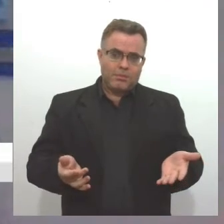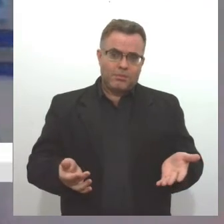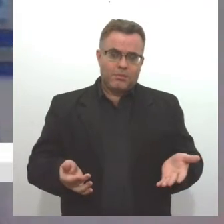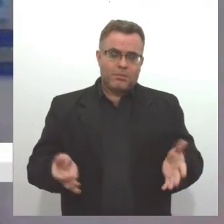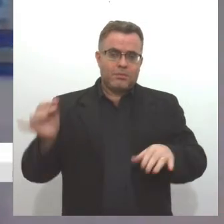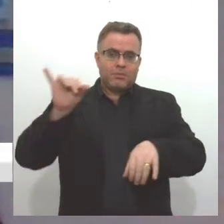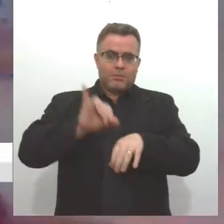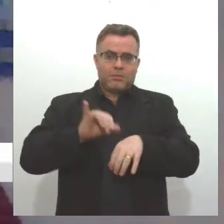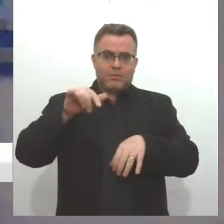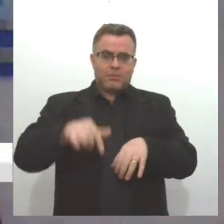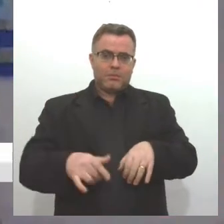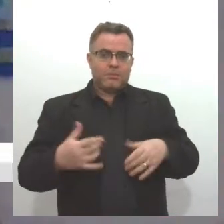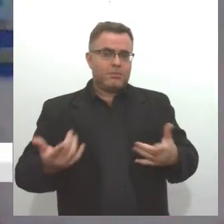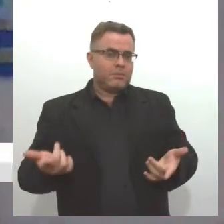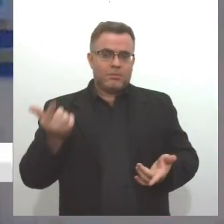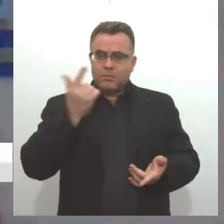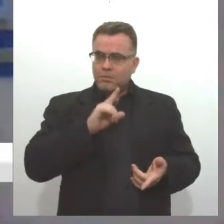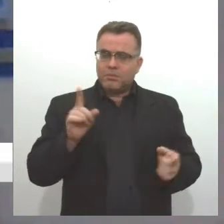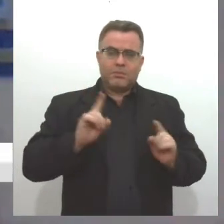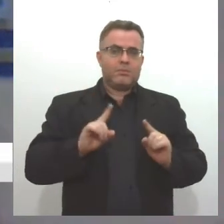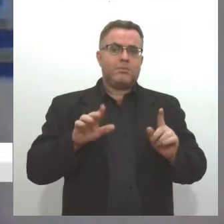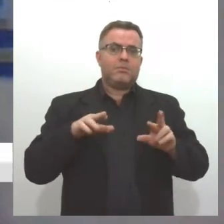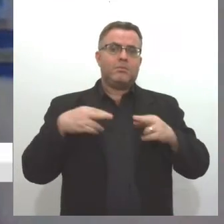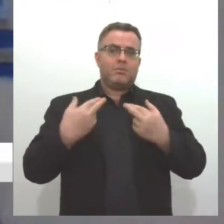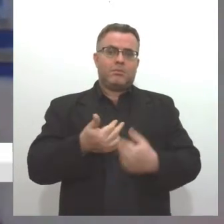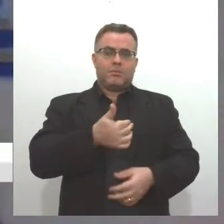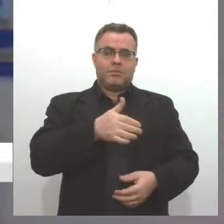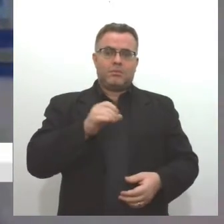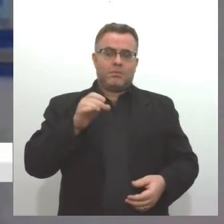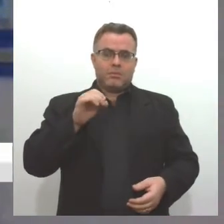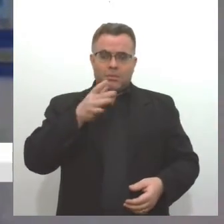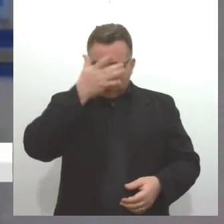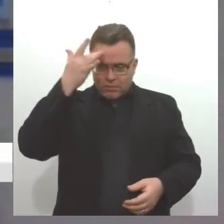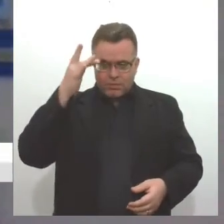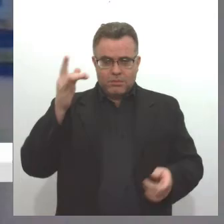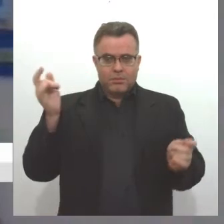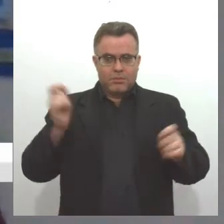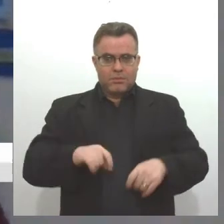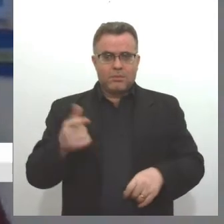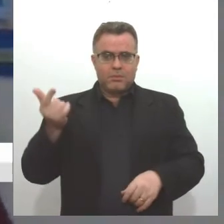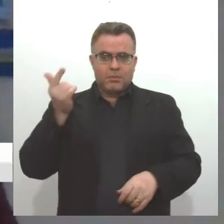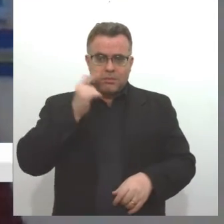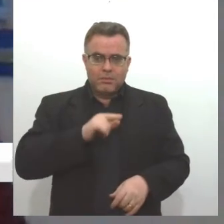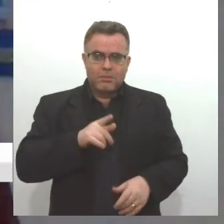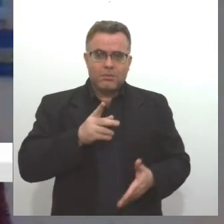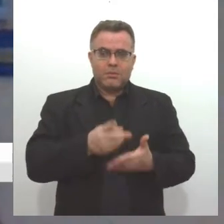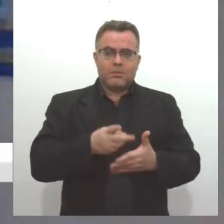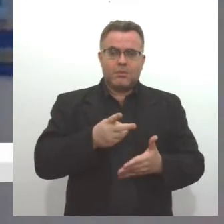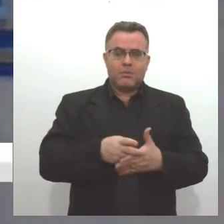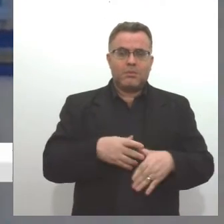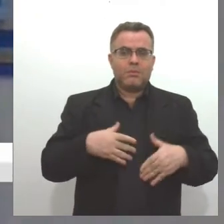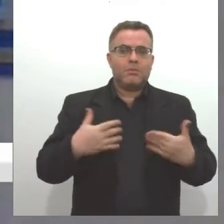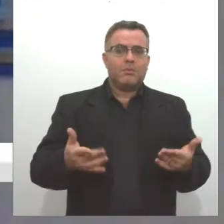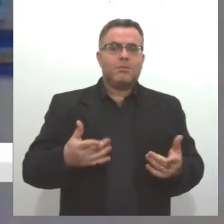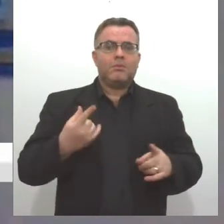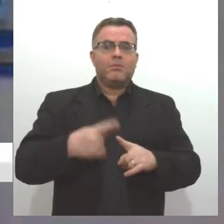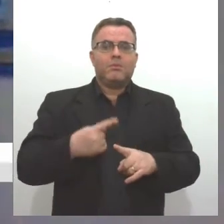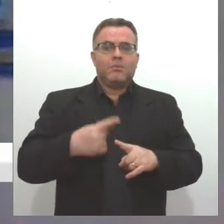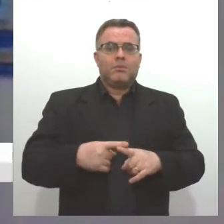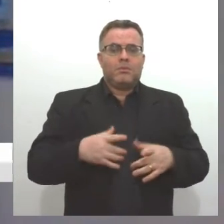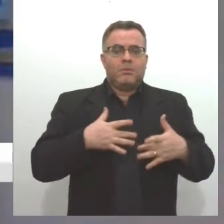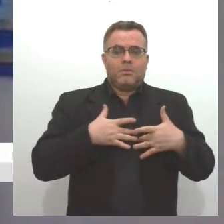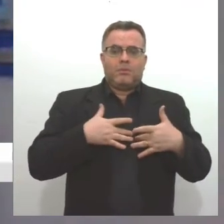capital, onde se consegue reunir mais o centro das pessoas, se consegue ter o serviço qualificado. Por que a boa